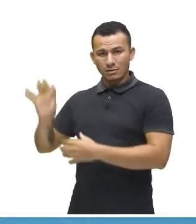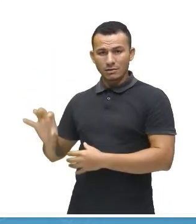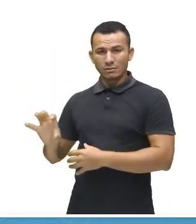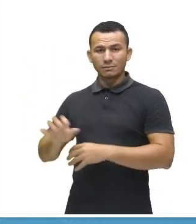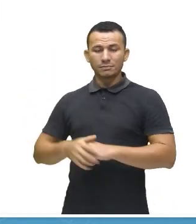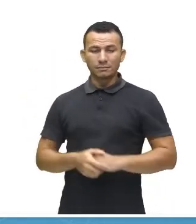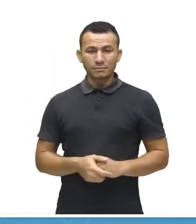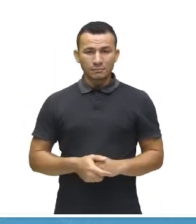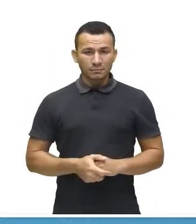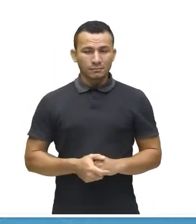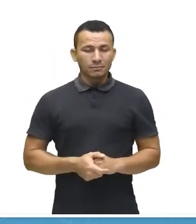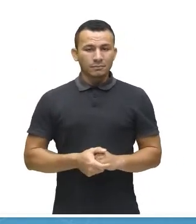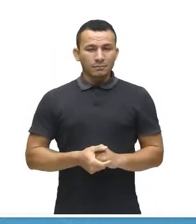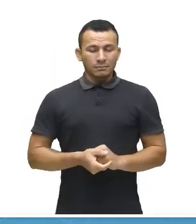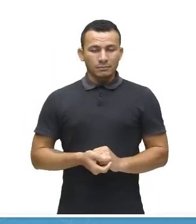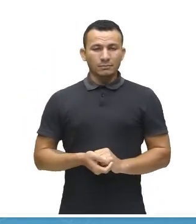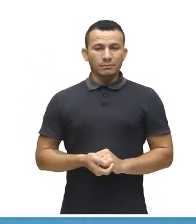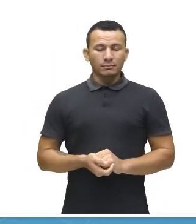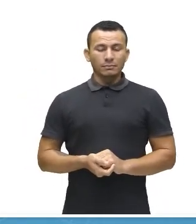bom?